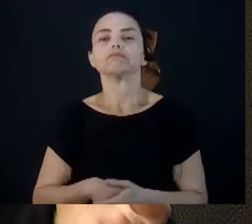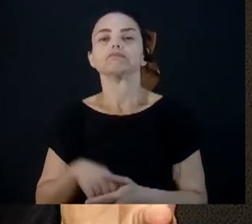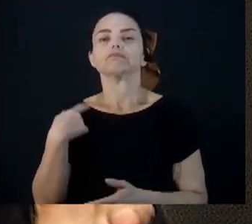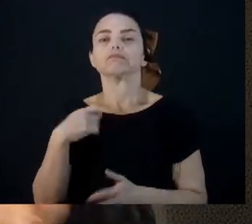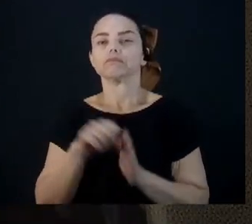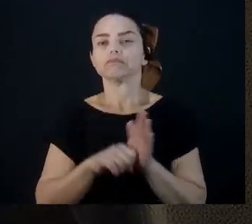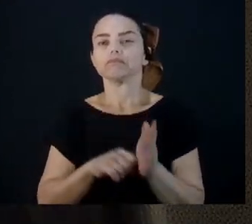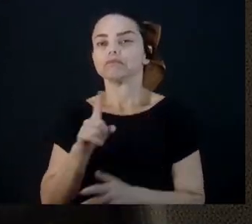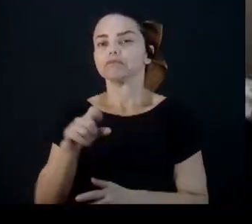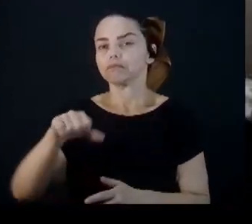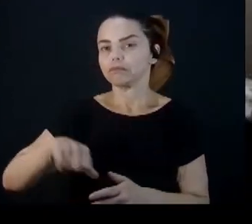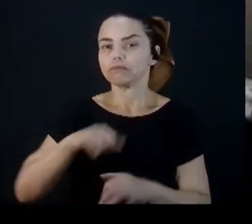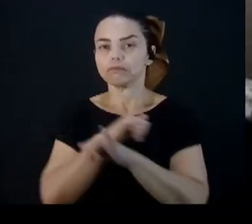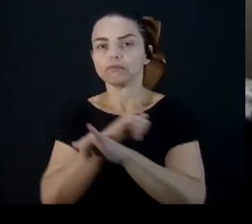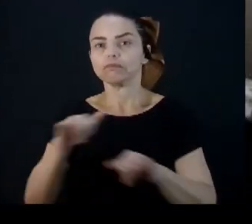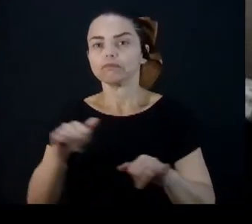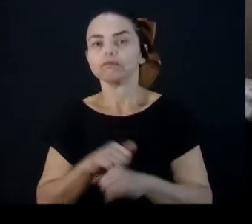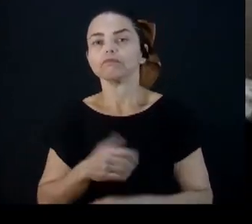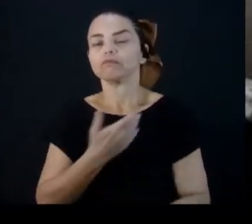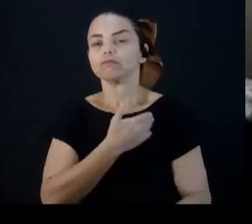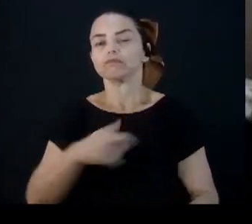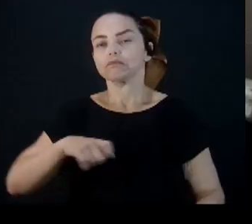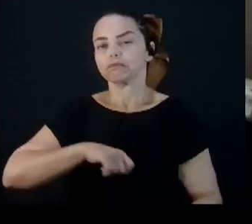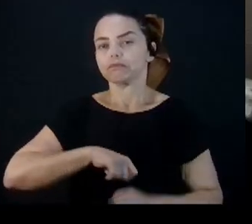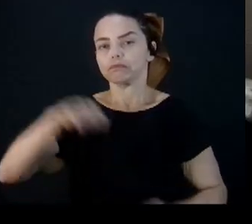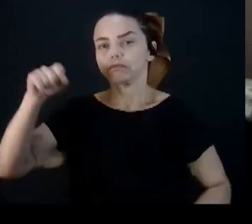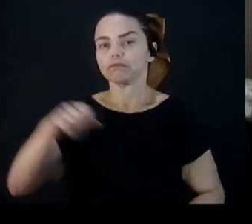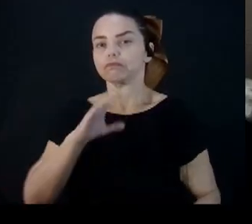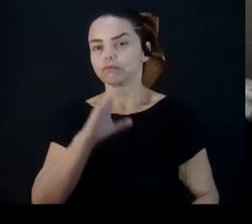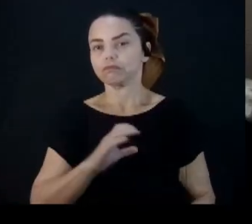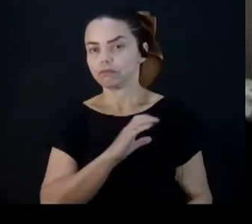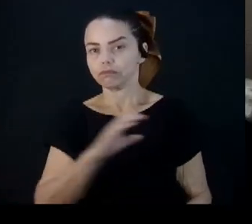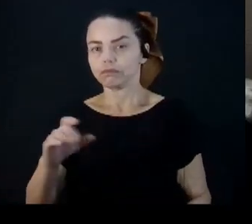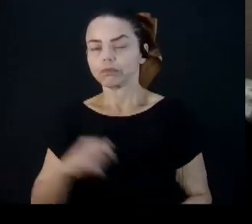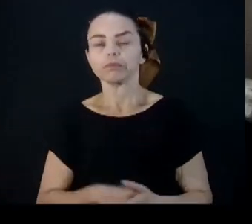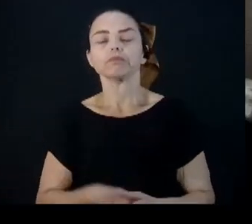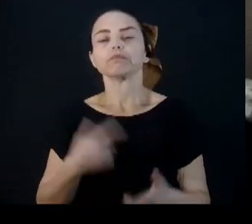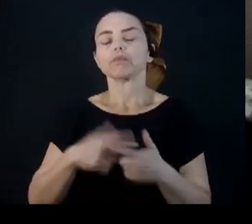da República, era o catolicismo. Por quê? Né?